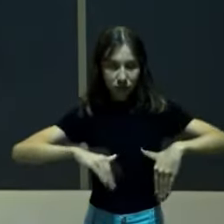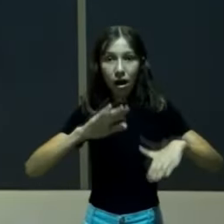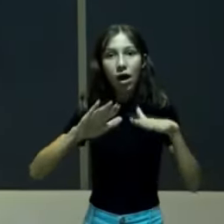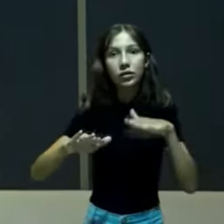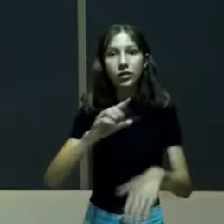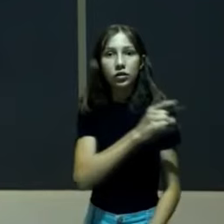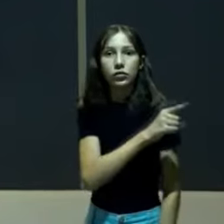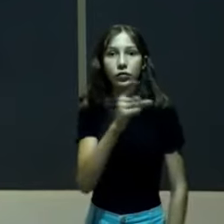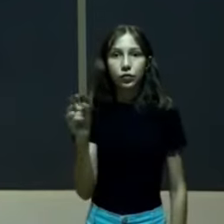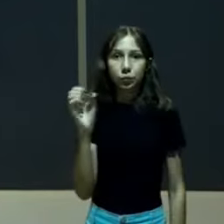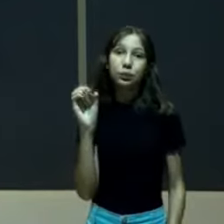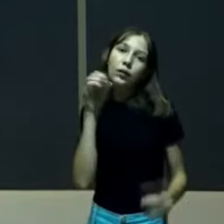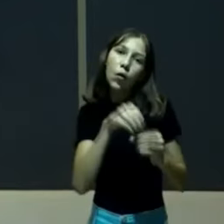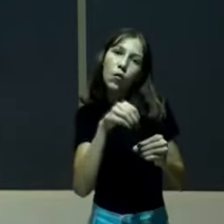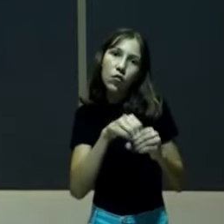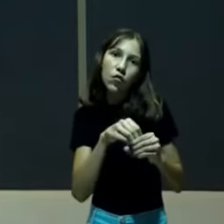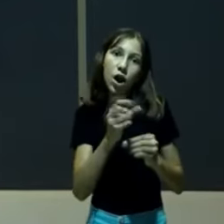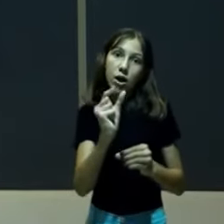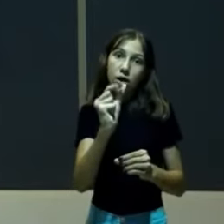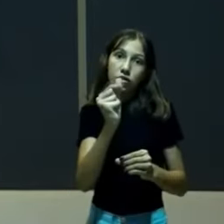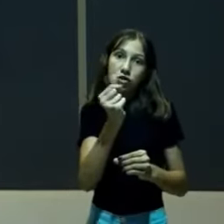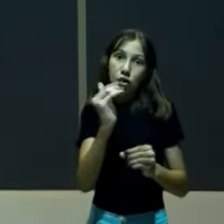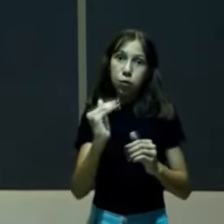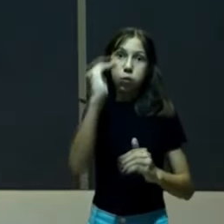E Paulo vai dizer: meu Deus,